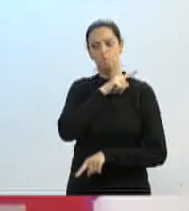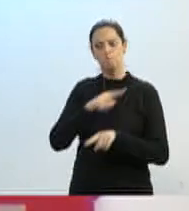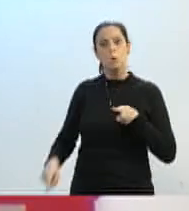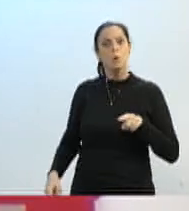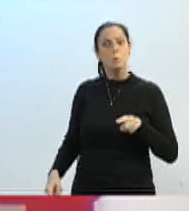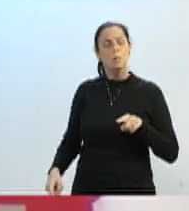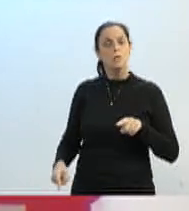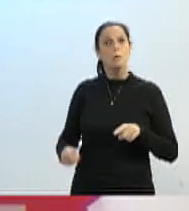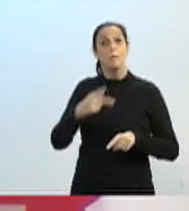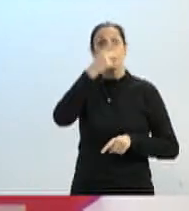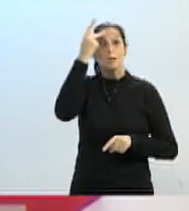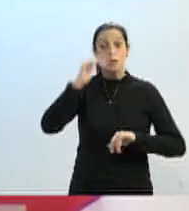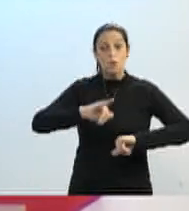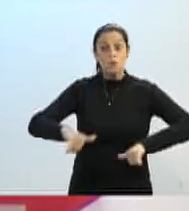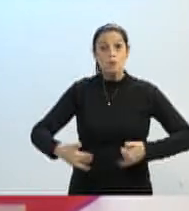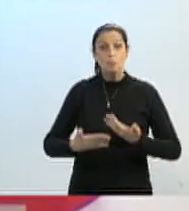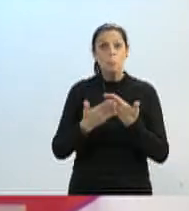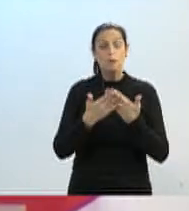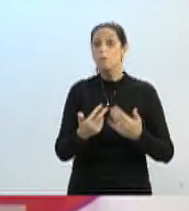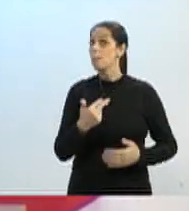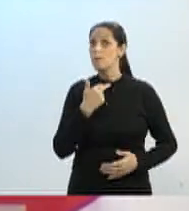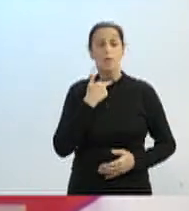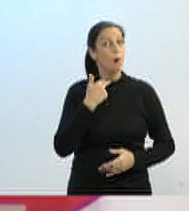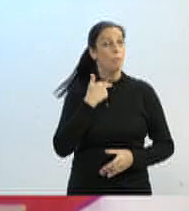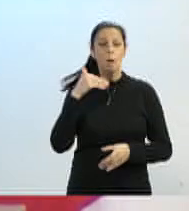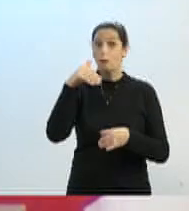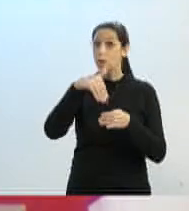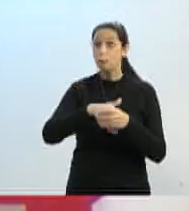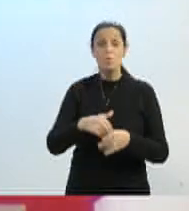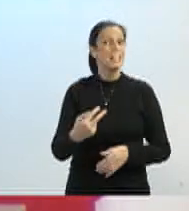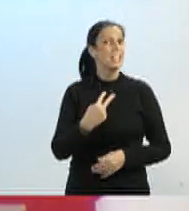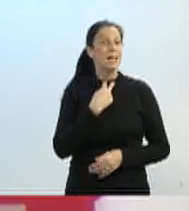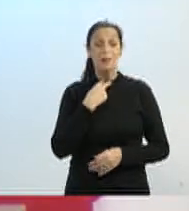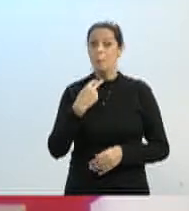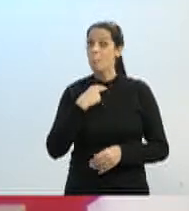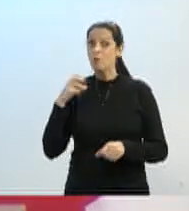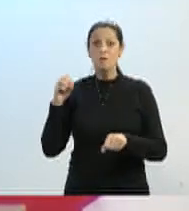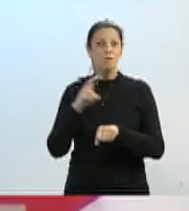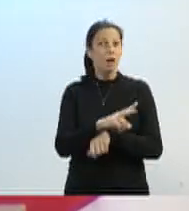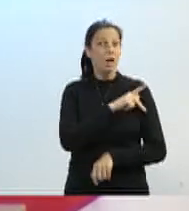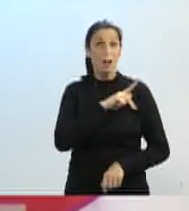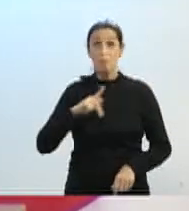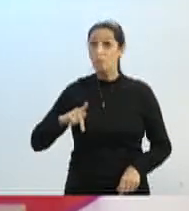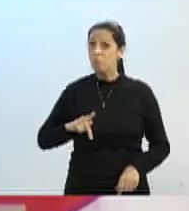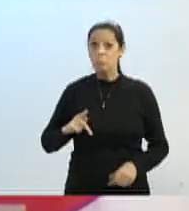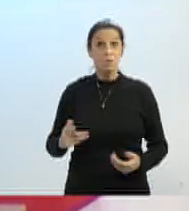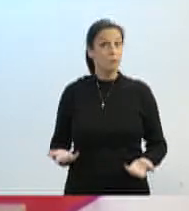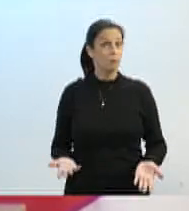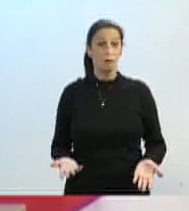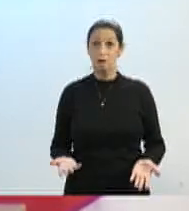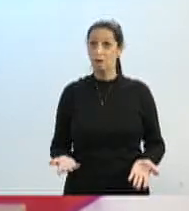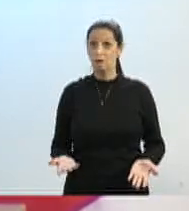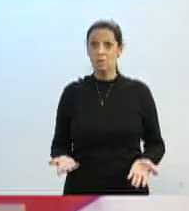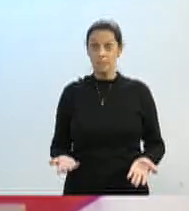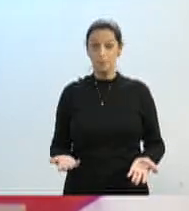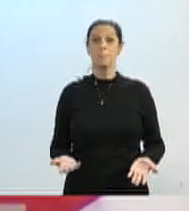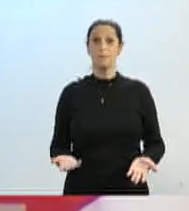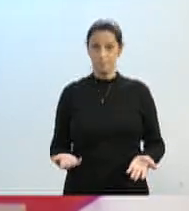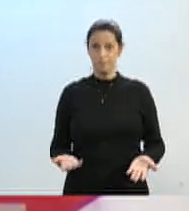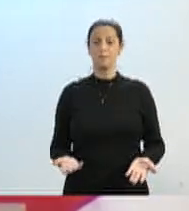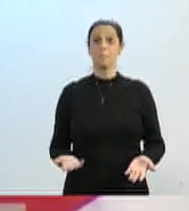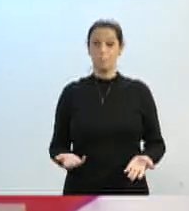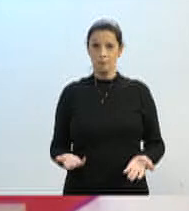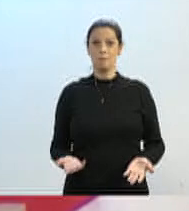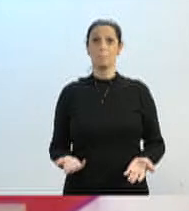aos judeus votar ou ocupar cargos públicos. E agora aqui, aos que irão vociferar que a